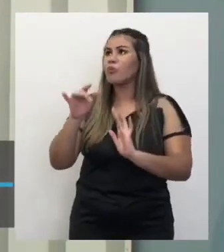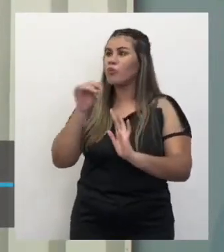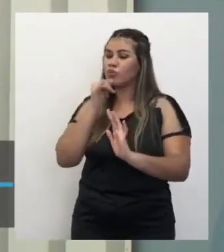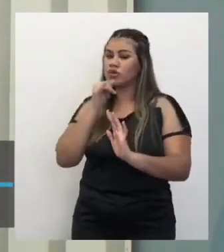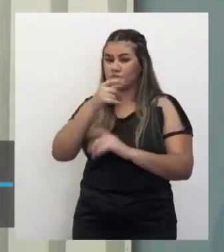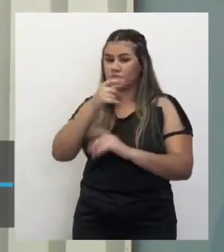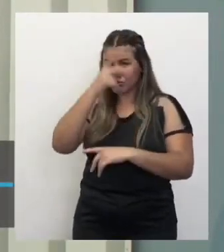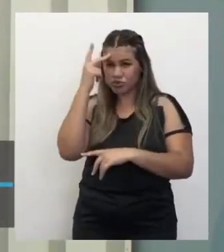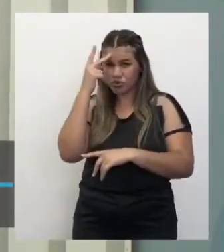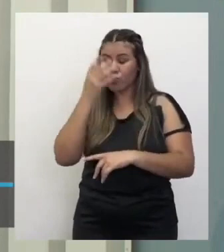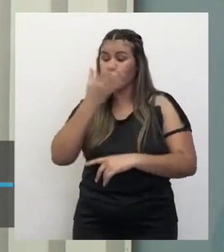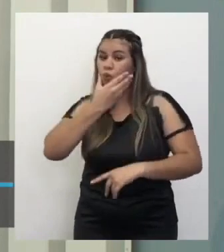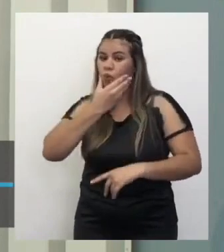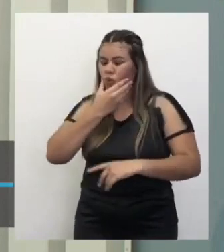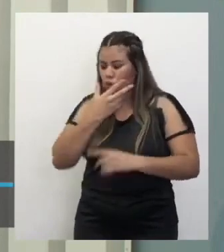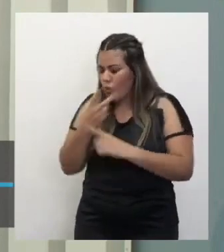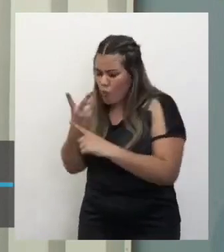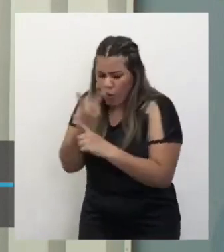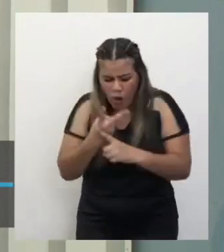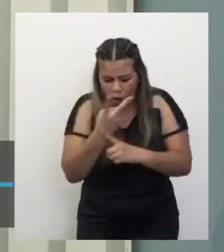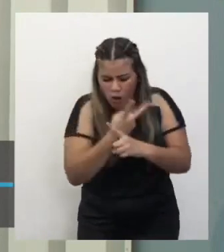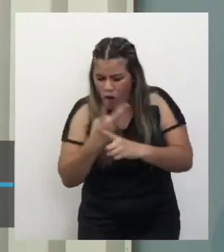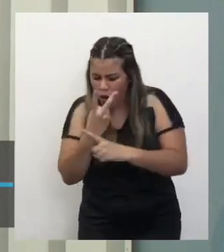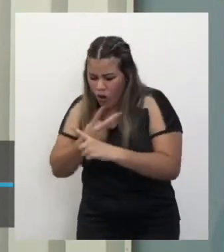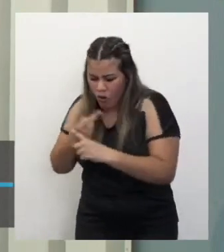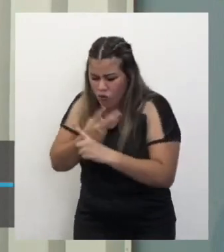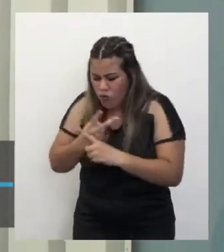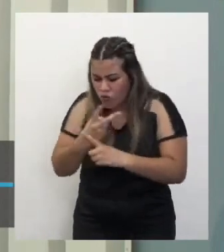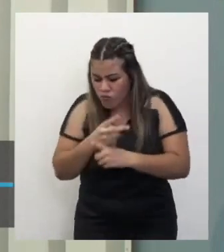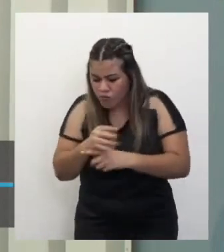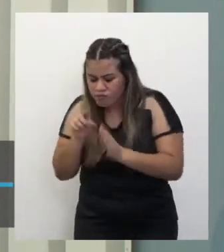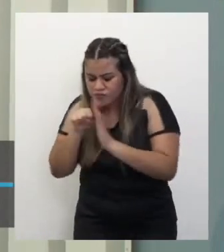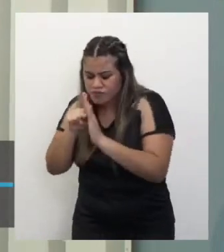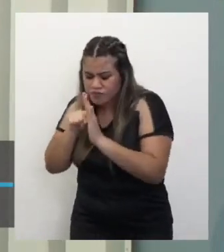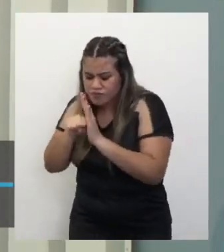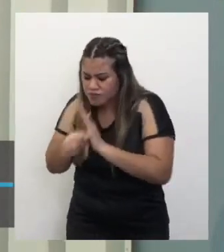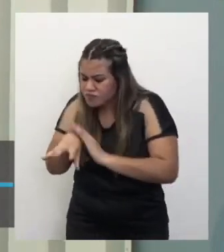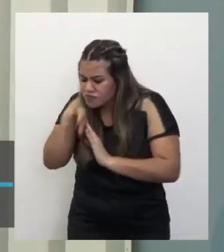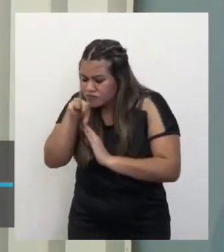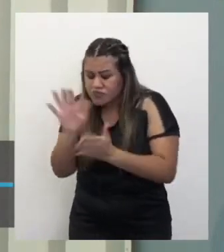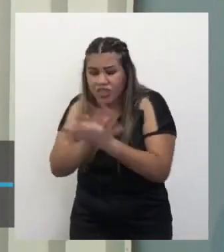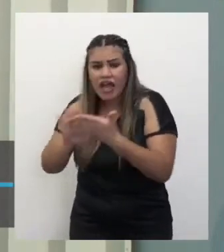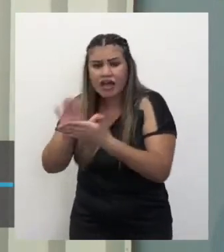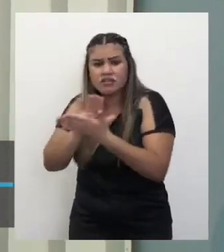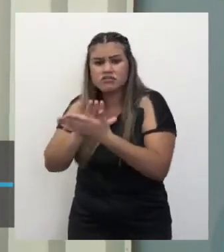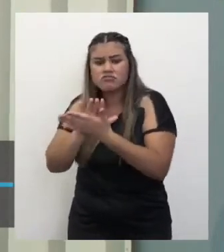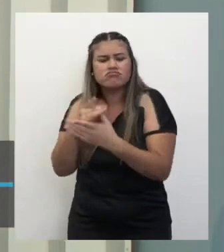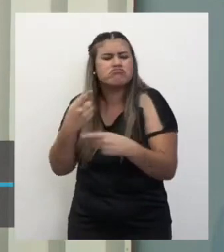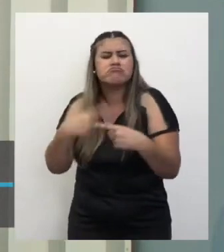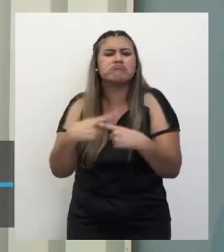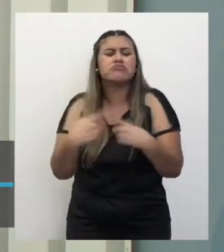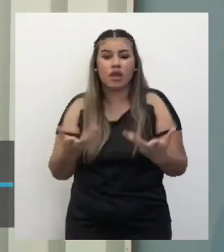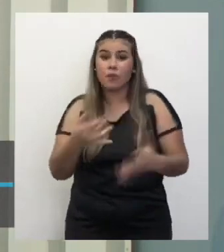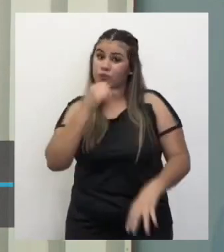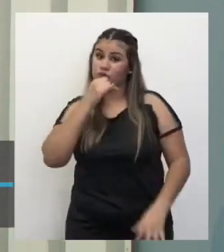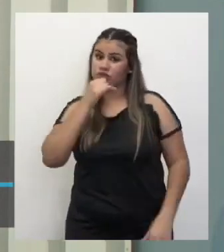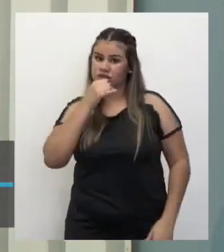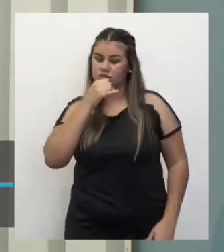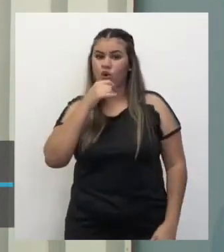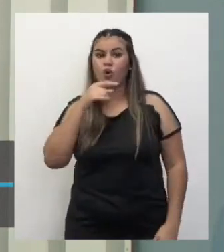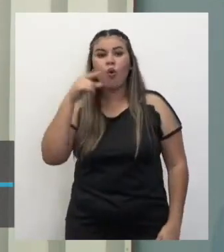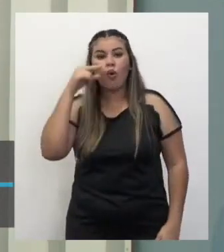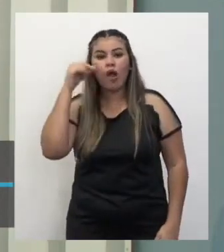nem cheirava, né? Por que ele não examinava nem cheirava? Porque olha só, notem bem, quando um gato, ele